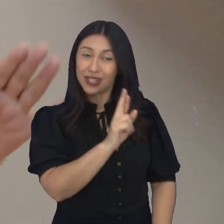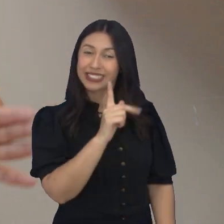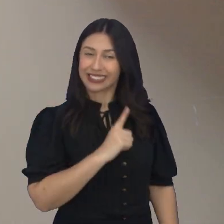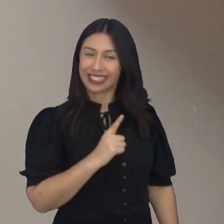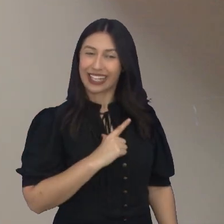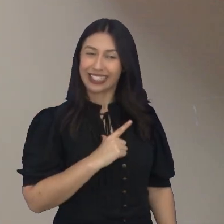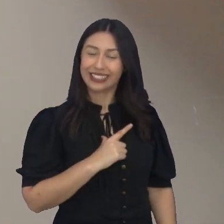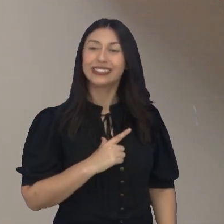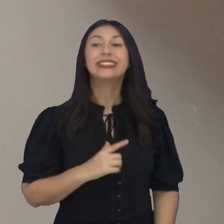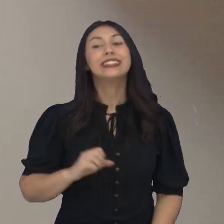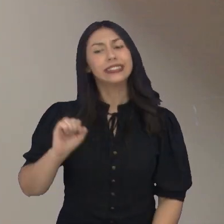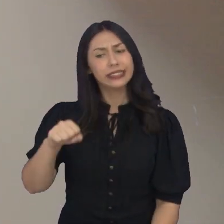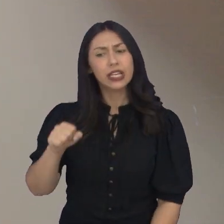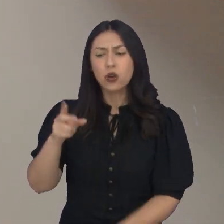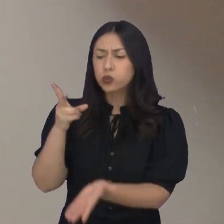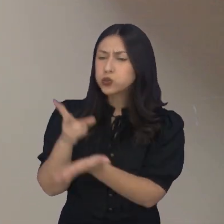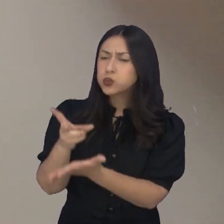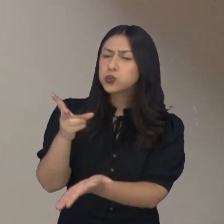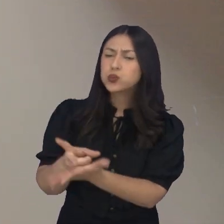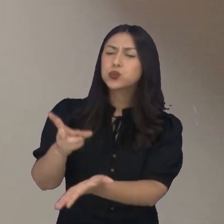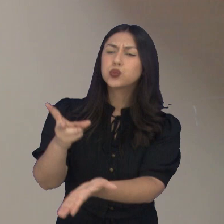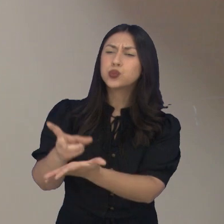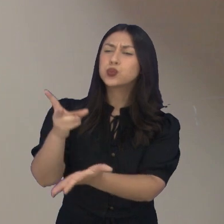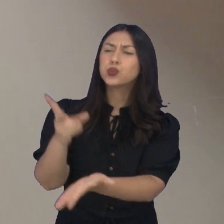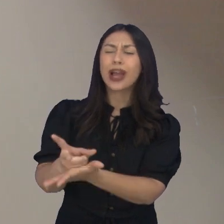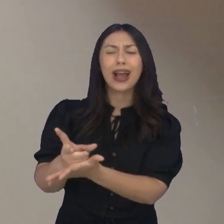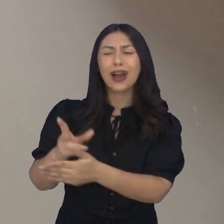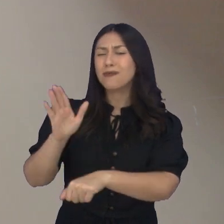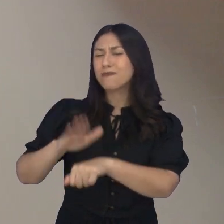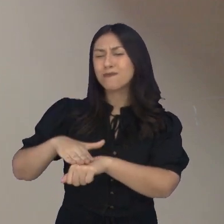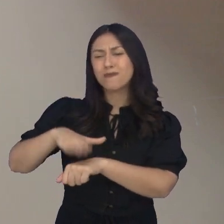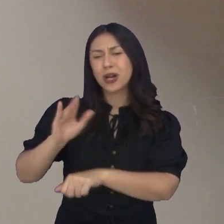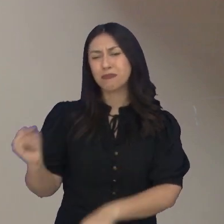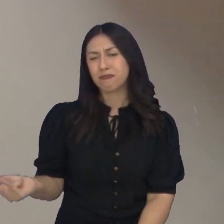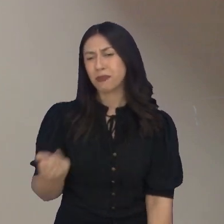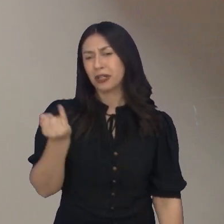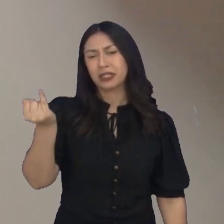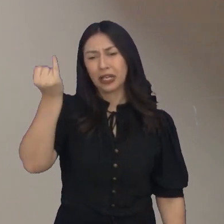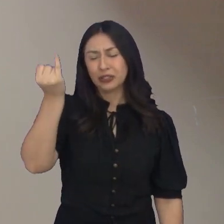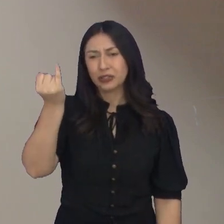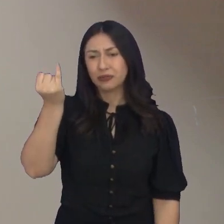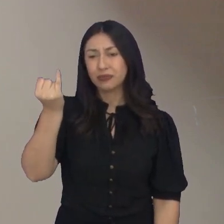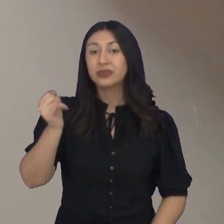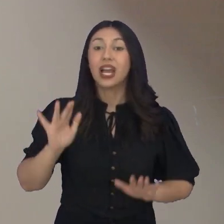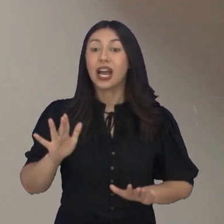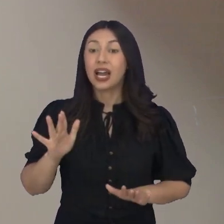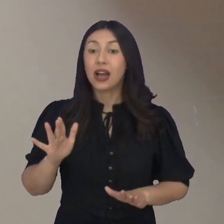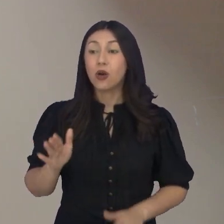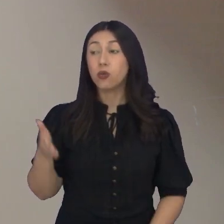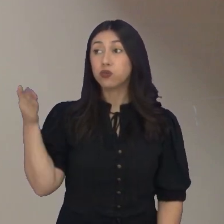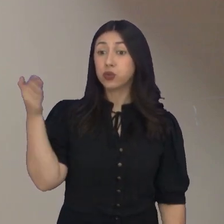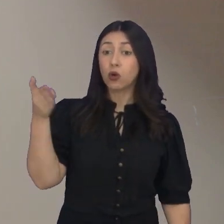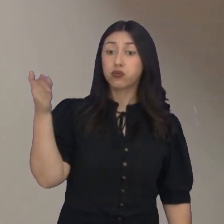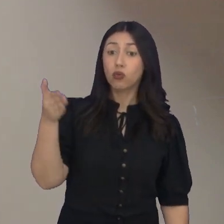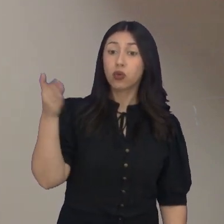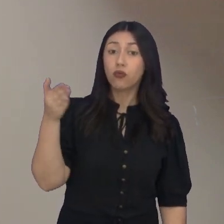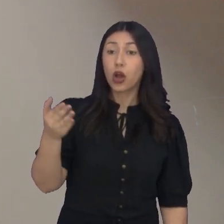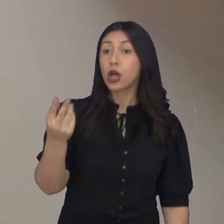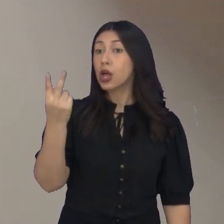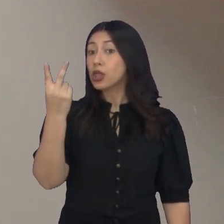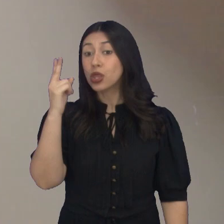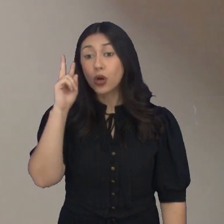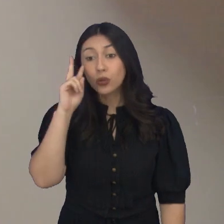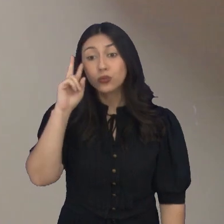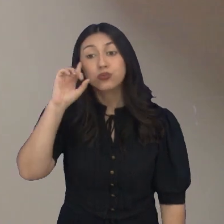desanimar. A consistência bate a intensidade. Eu falo isso para meus alunos sempre. Ótimo. Consistência. Não adianta você vai lá, faz 2 dias que